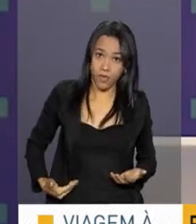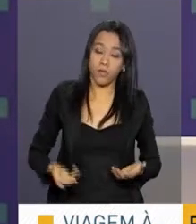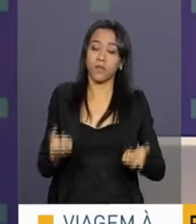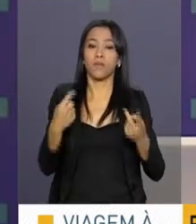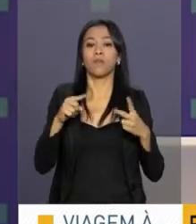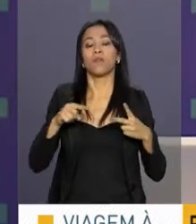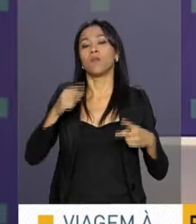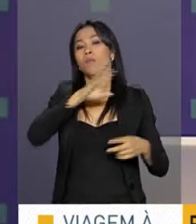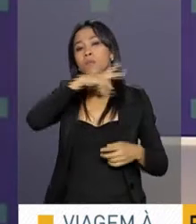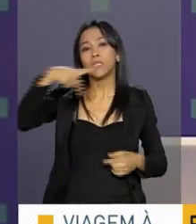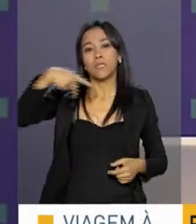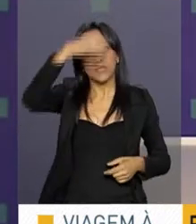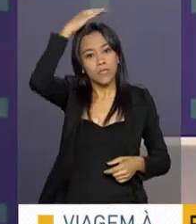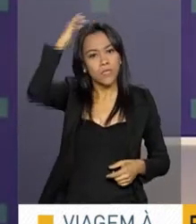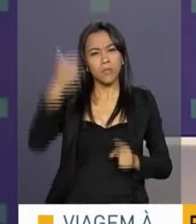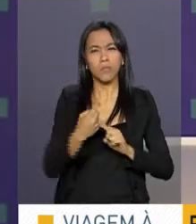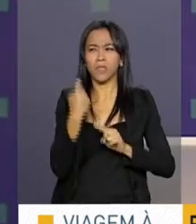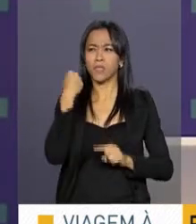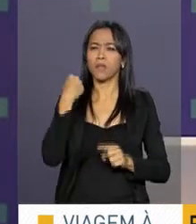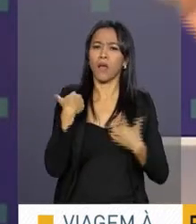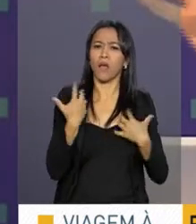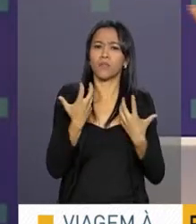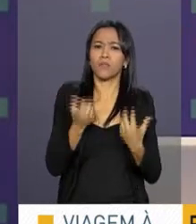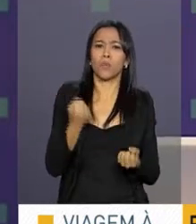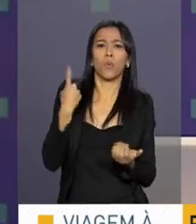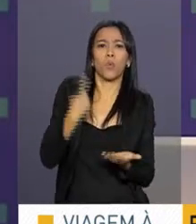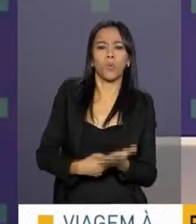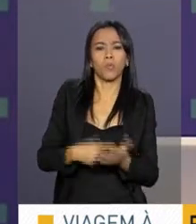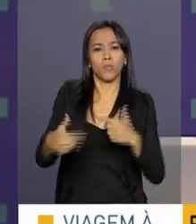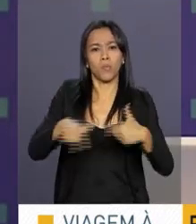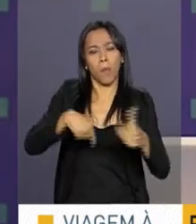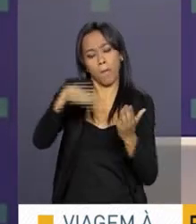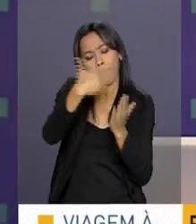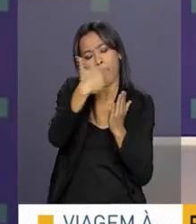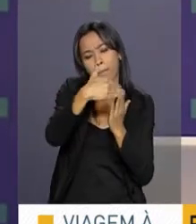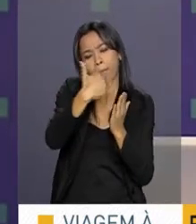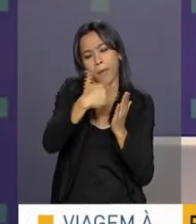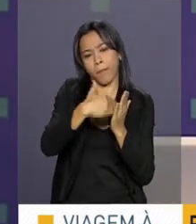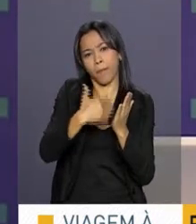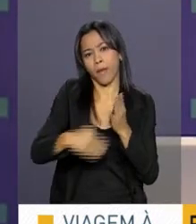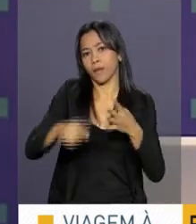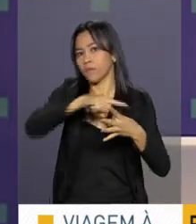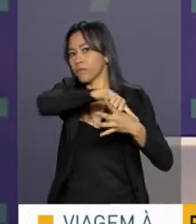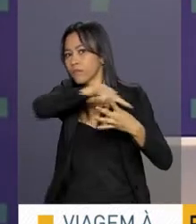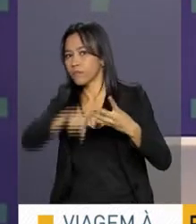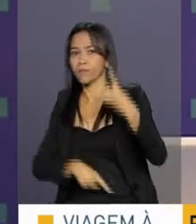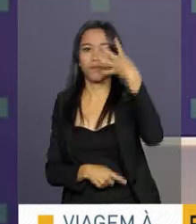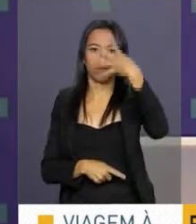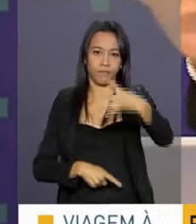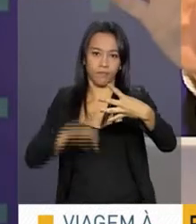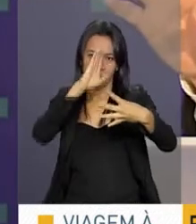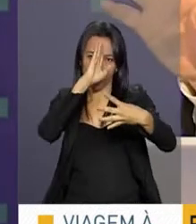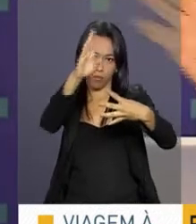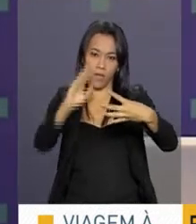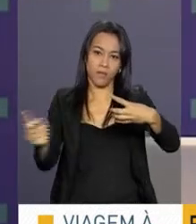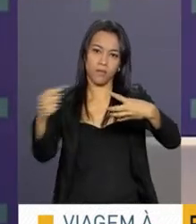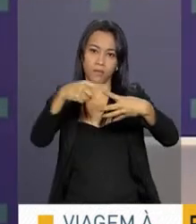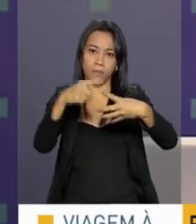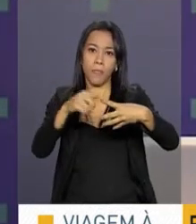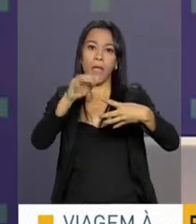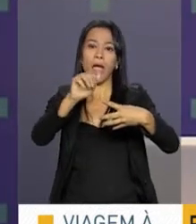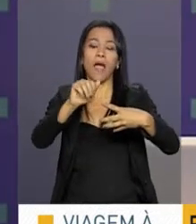presidente Temer, desde o início, adotou uma agenda baseada em quatro elementos principais: a adoção